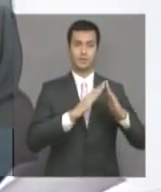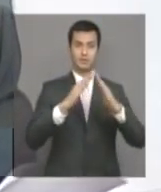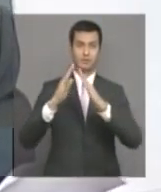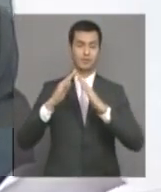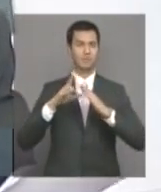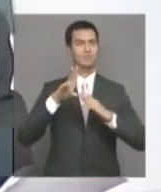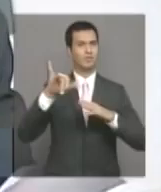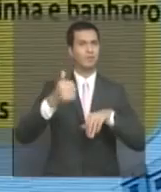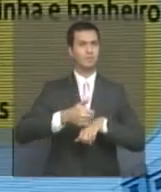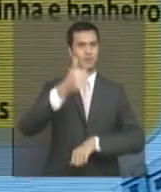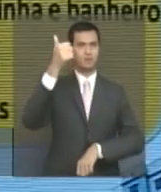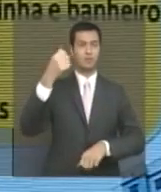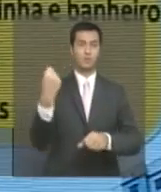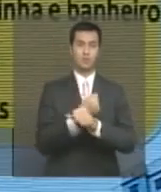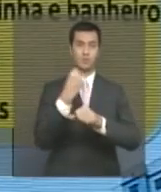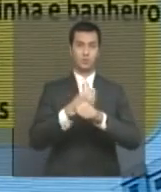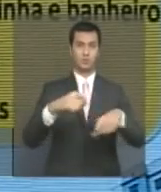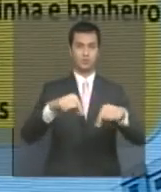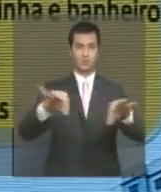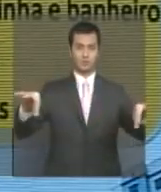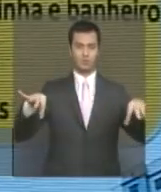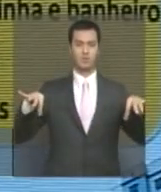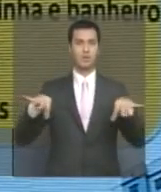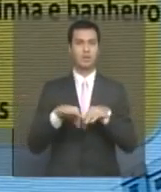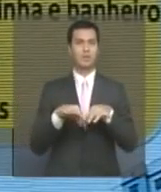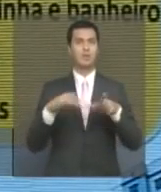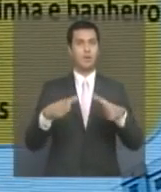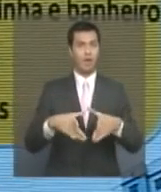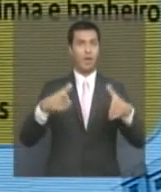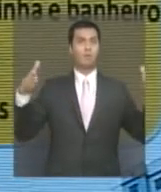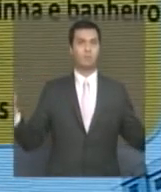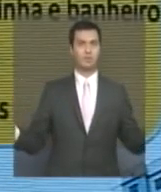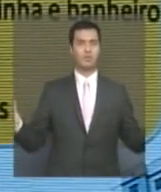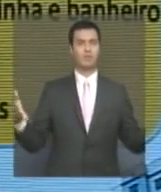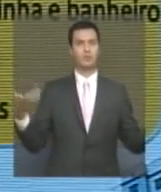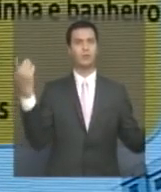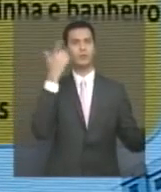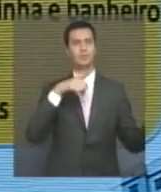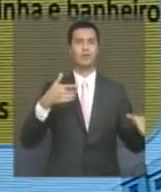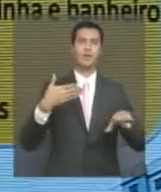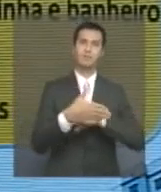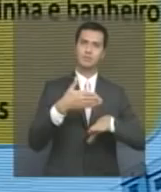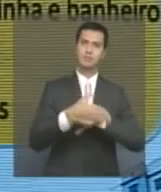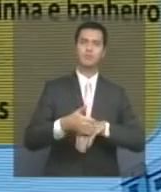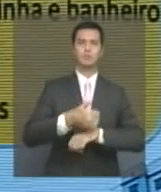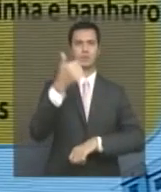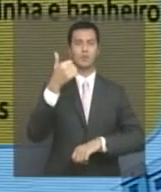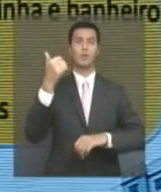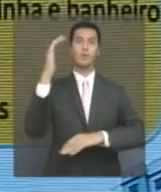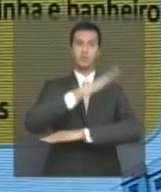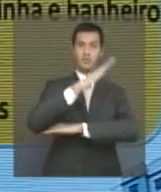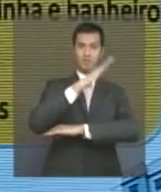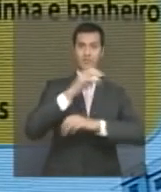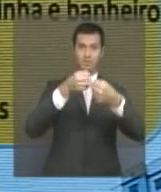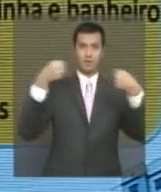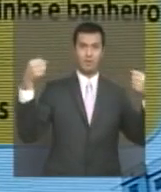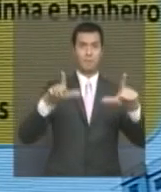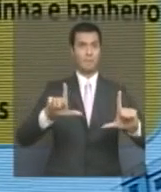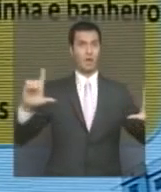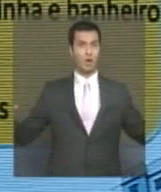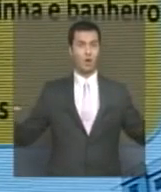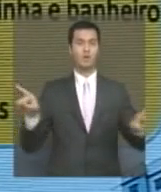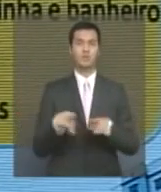Ampliação da área construída para melhoria da acessibilidade. Portas e janelas maiores. Mais